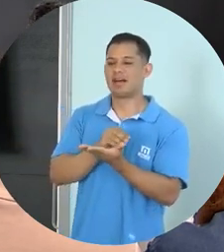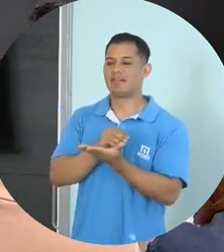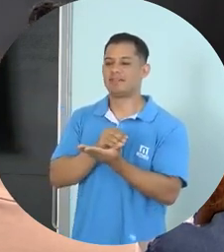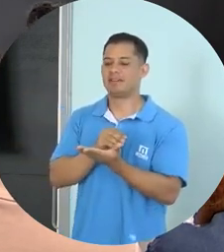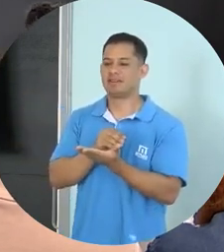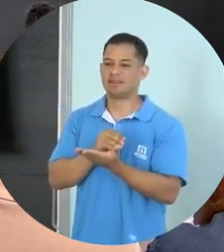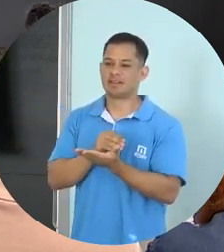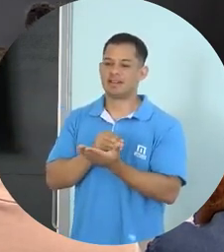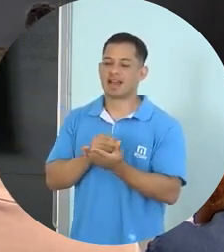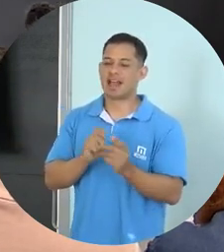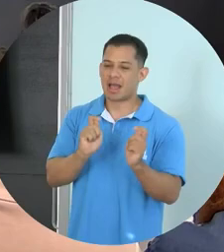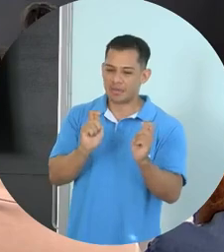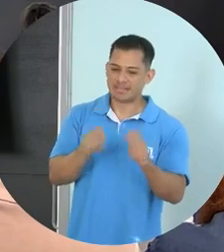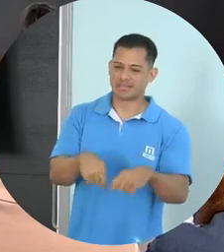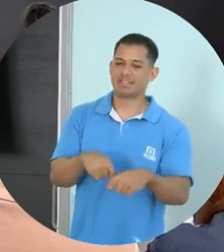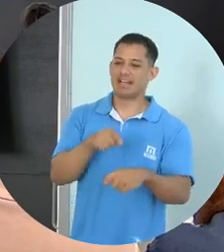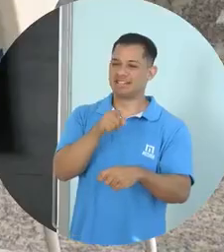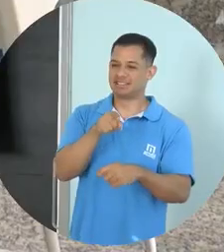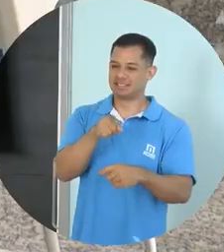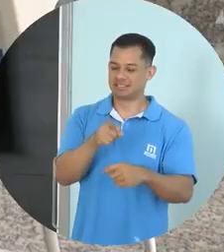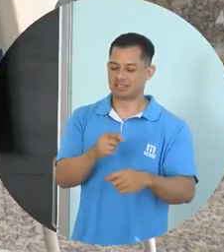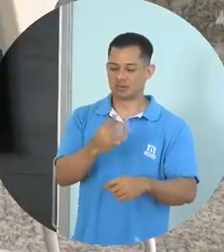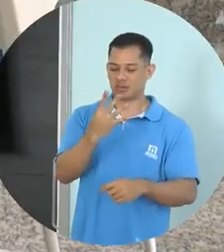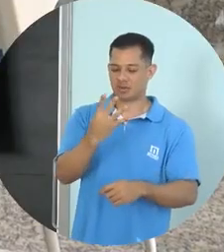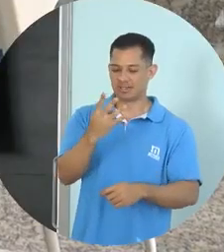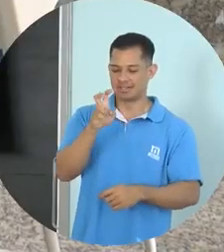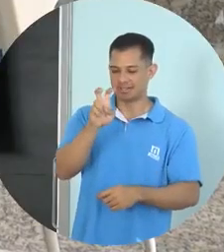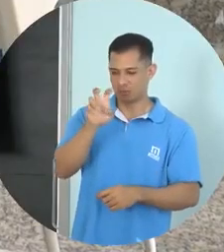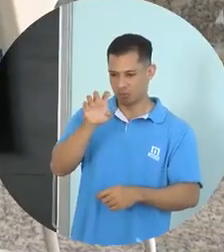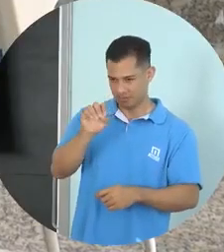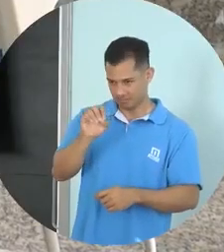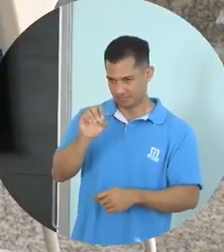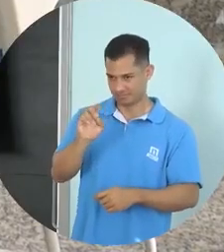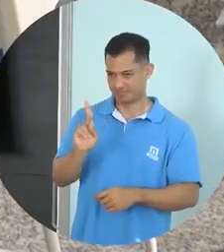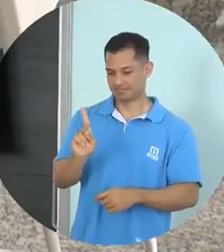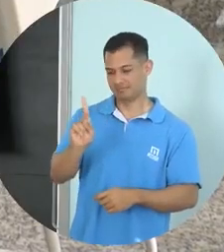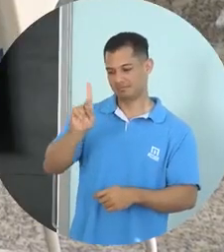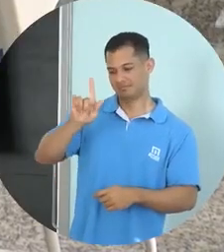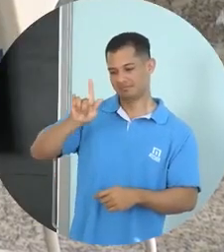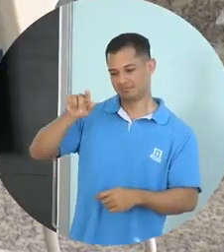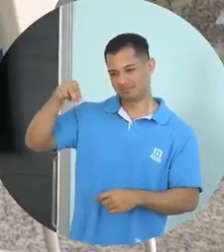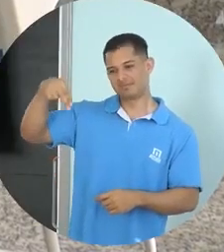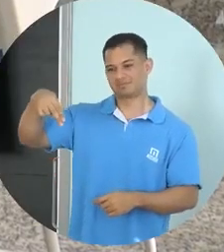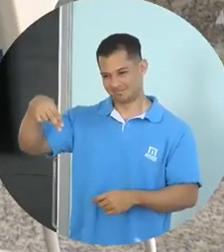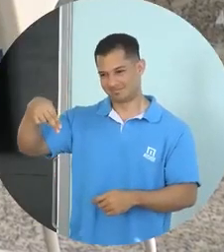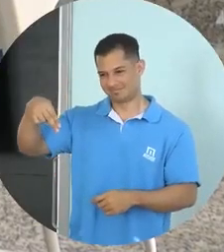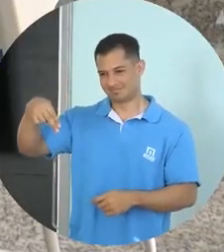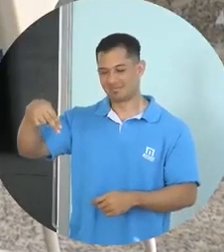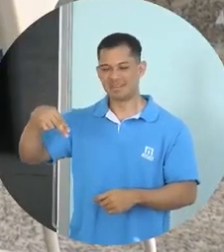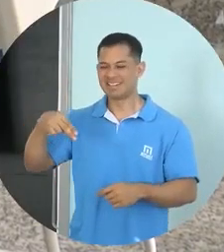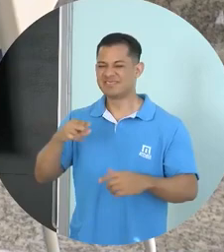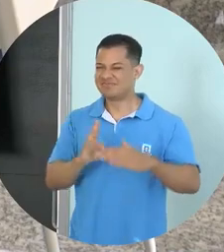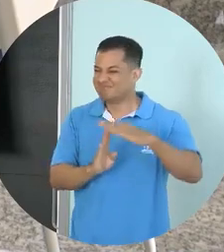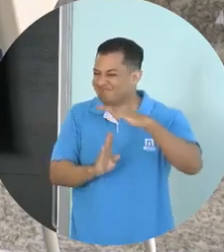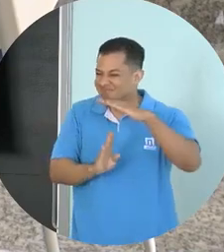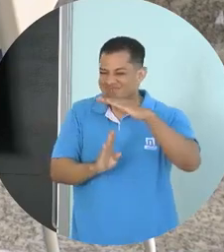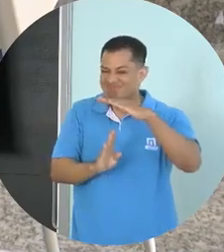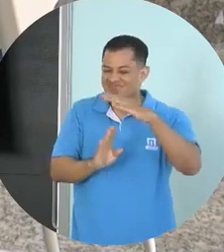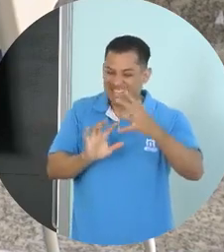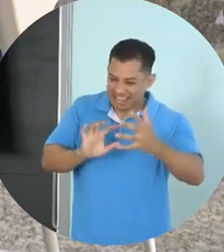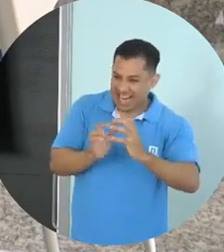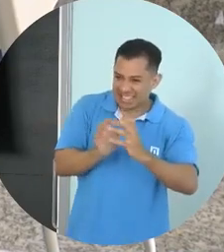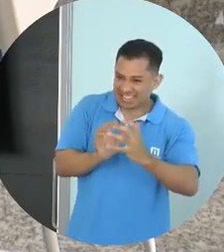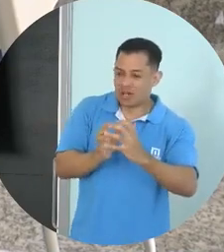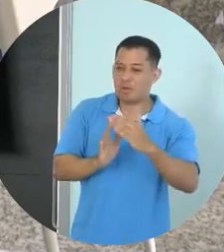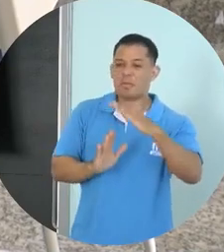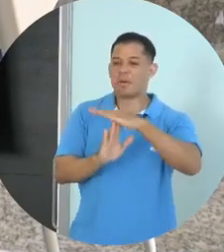essa capacidade de carga a 450 kN e não se trabalhava com mais de 300 kN na tração. Depois,